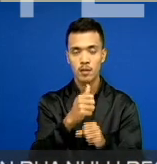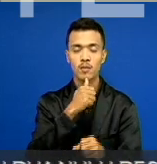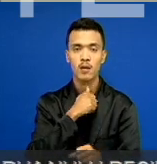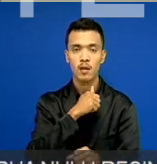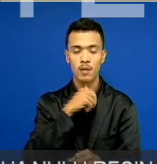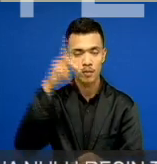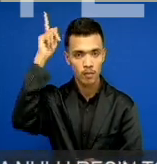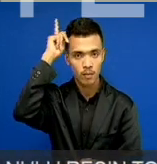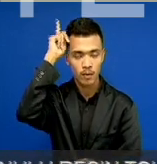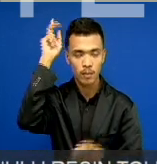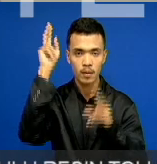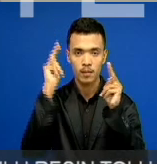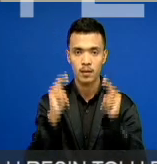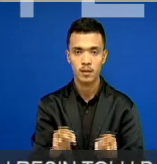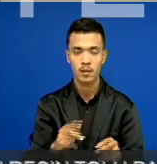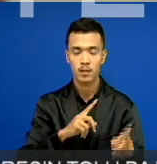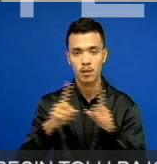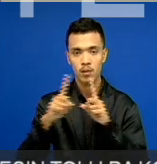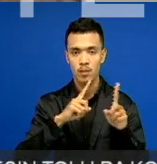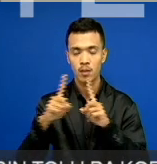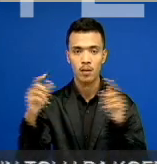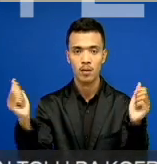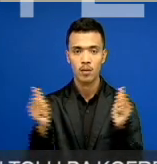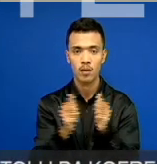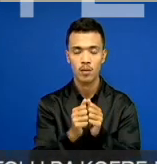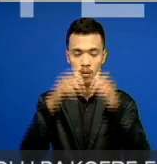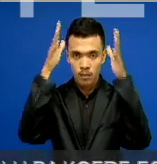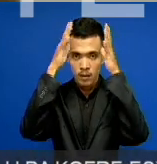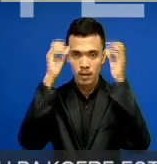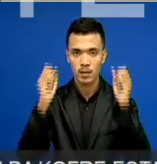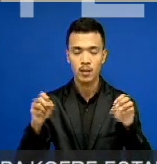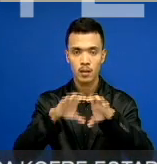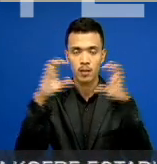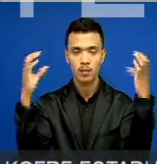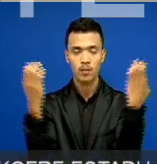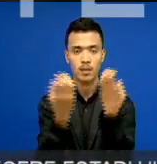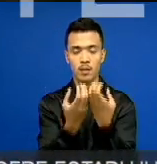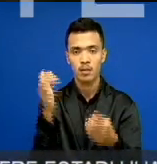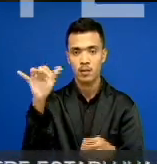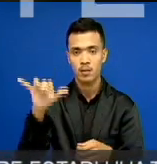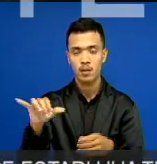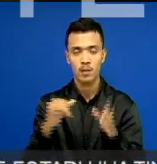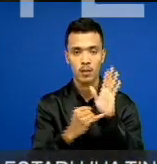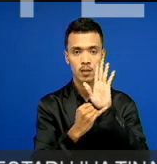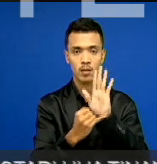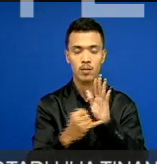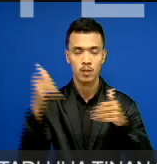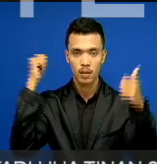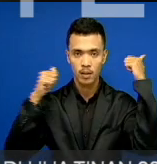precisa colher o presidente de comissão o vice-presidente a tudo né se irá se introduz atividades